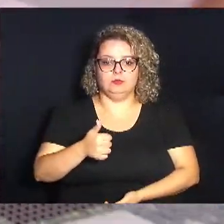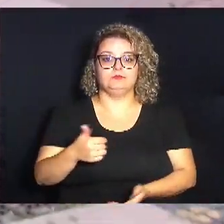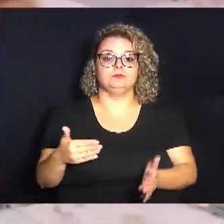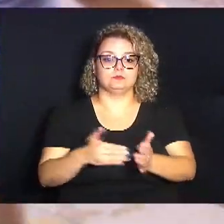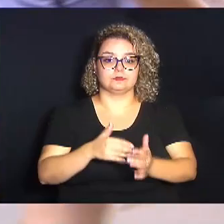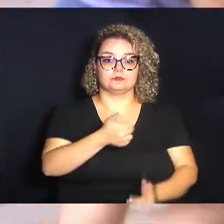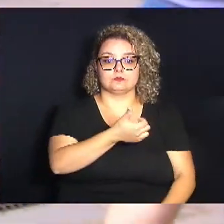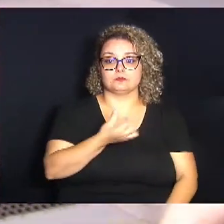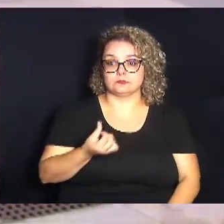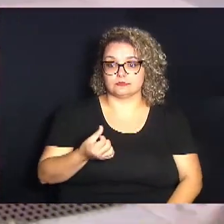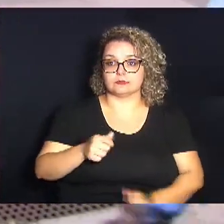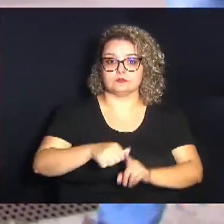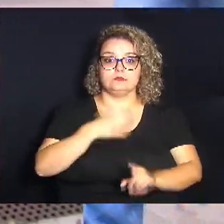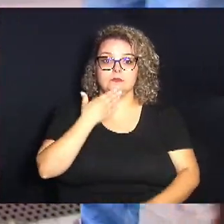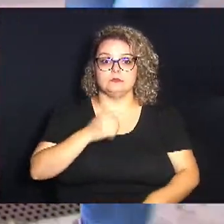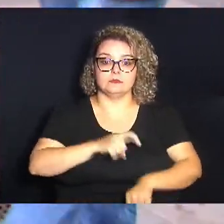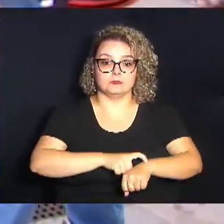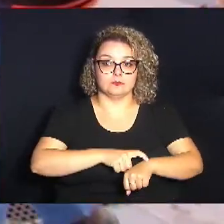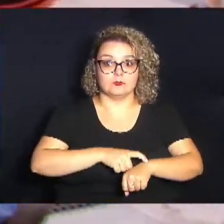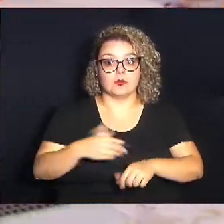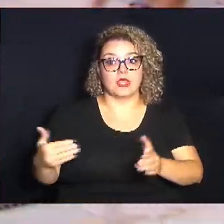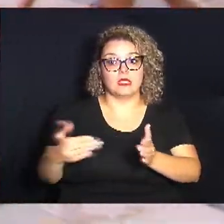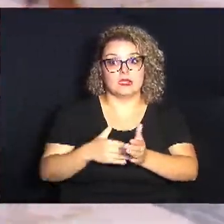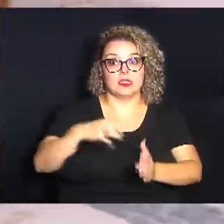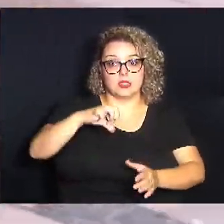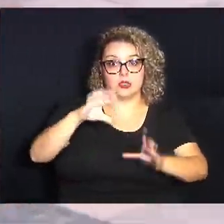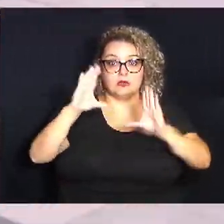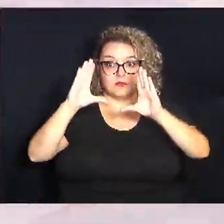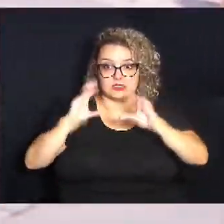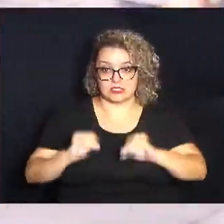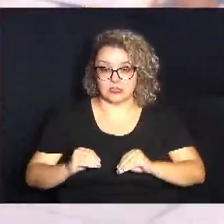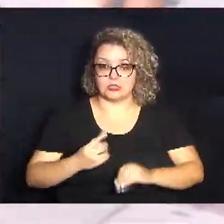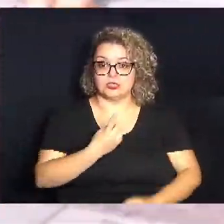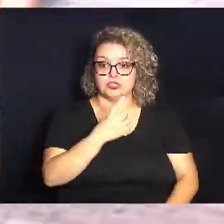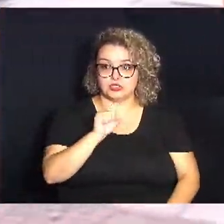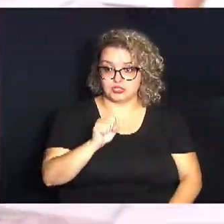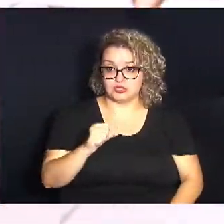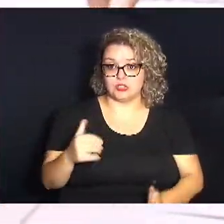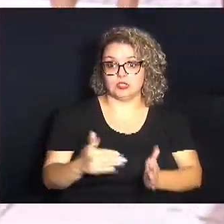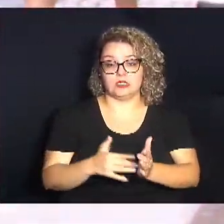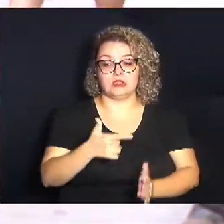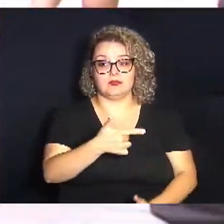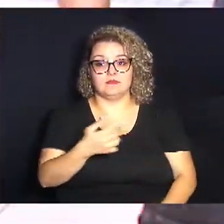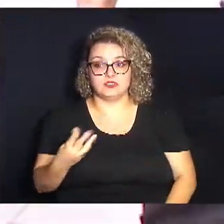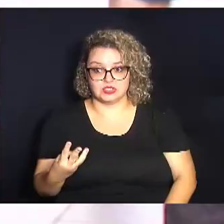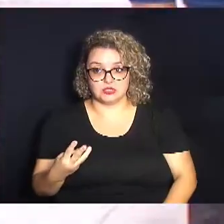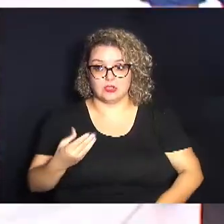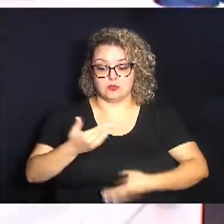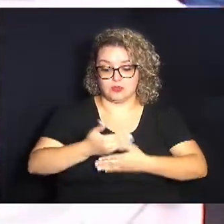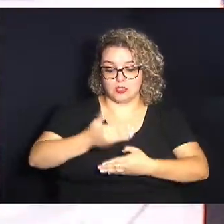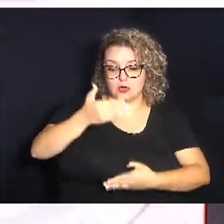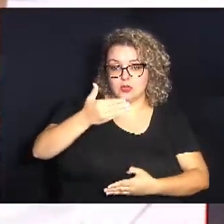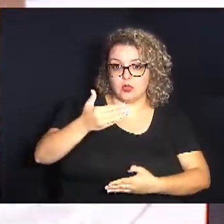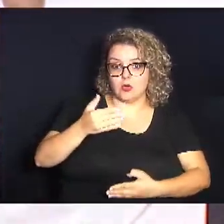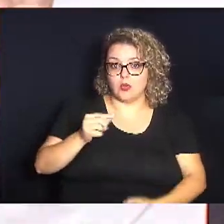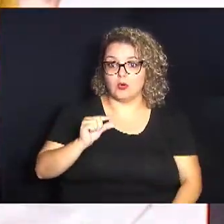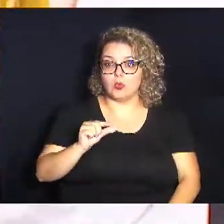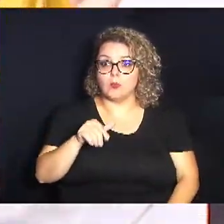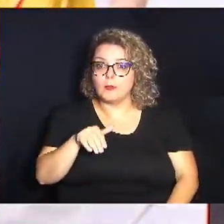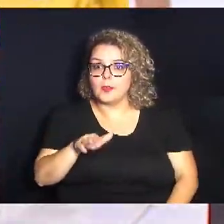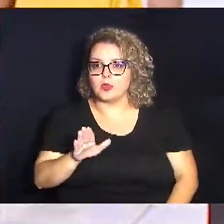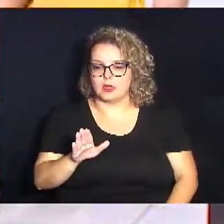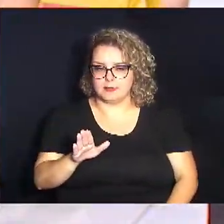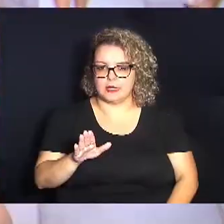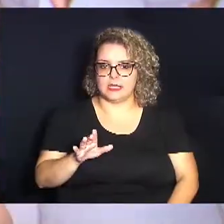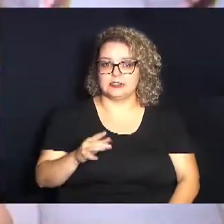dezembro, o horário será estendido até 9 da noite. De 18 a 23, as lojas abrirão até um pouco mais tarde, até